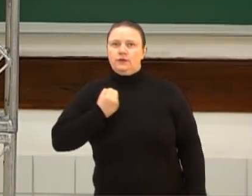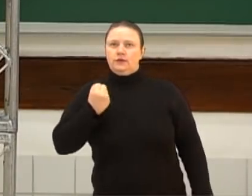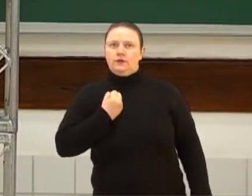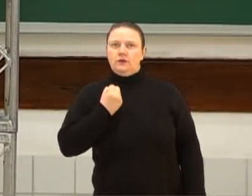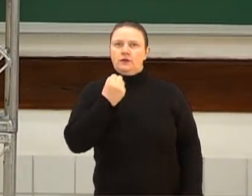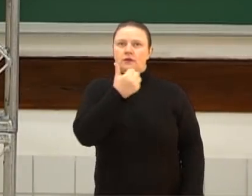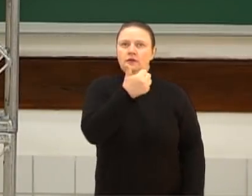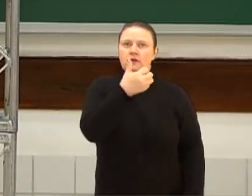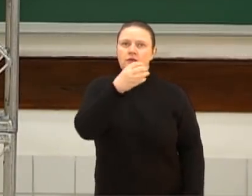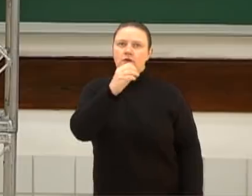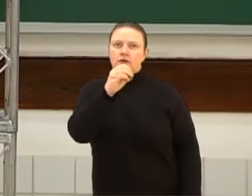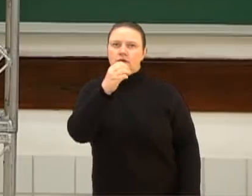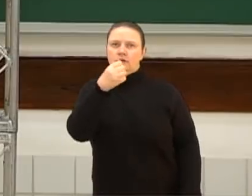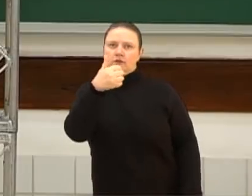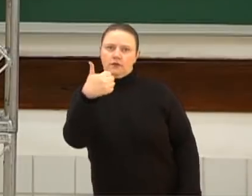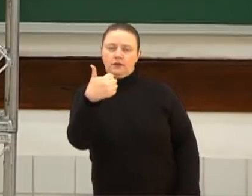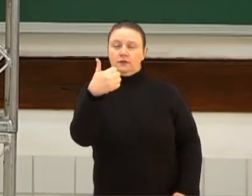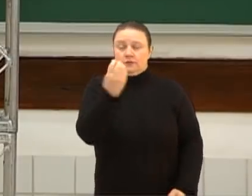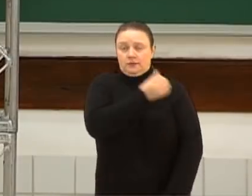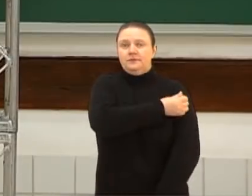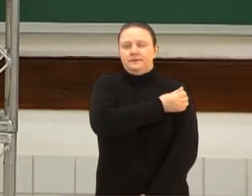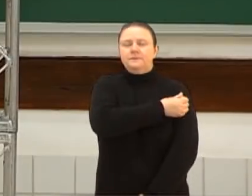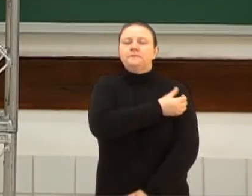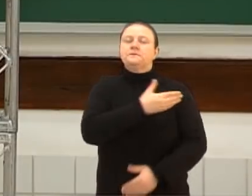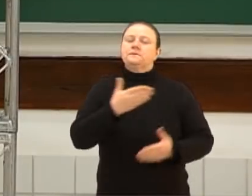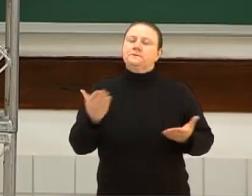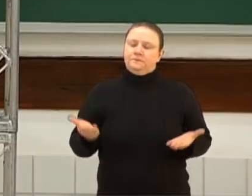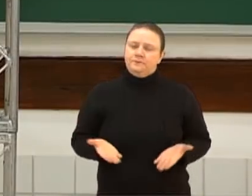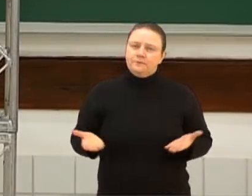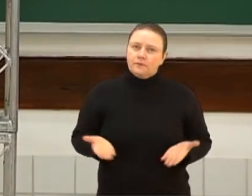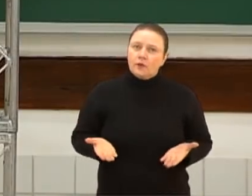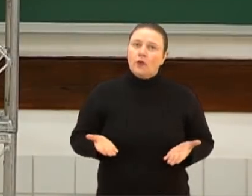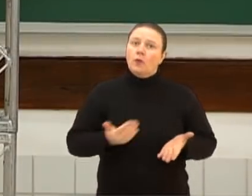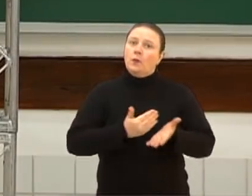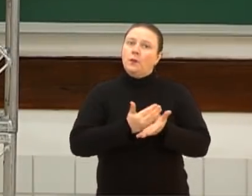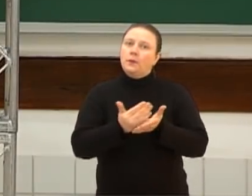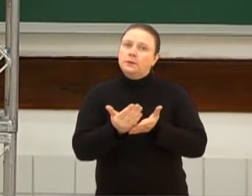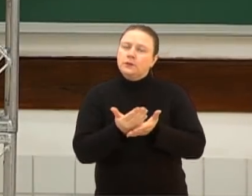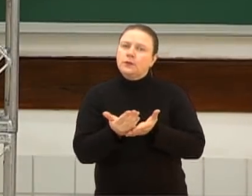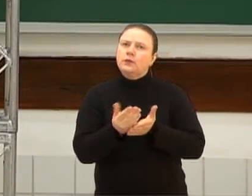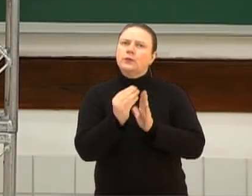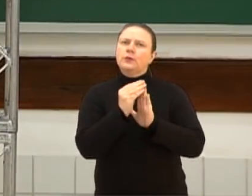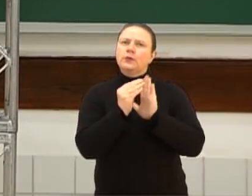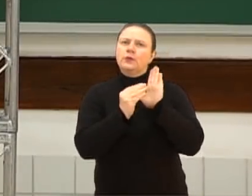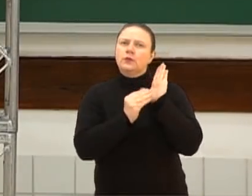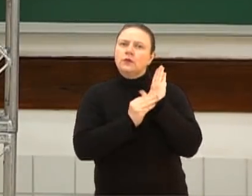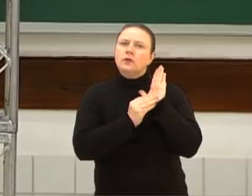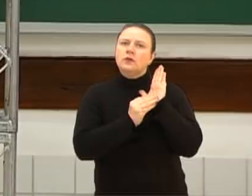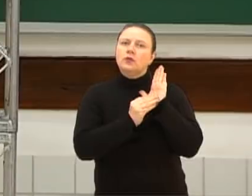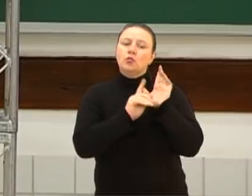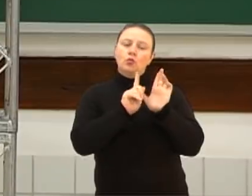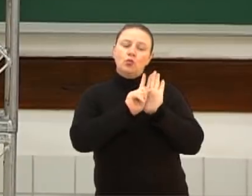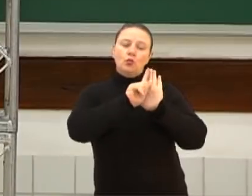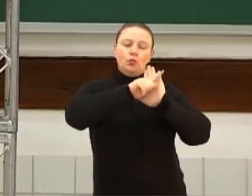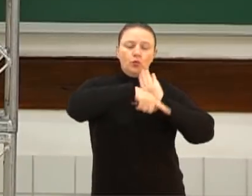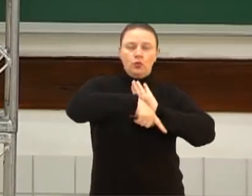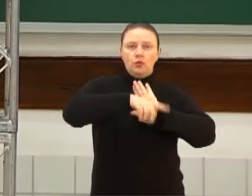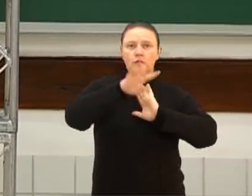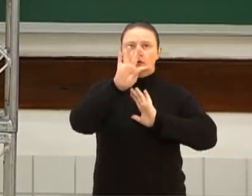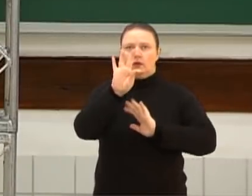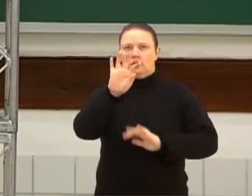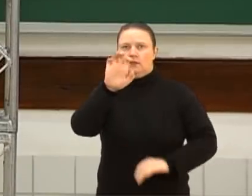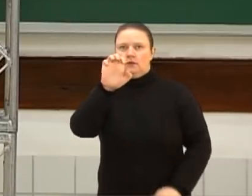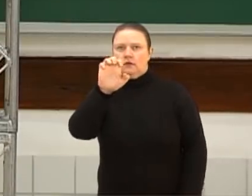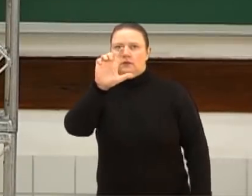Língua Portuguesa do sexto ano, ok? Então vamos trabalhar hoje com o gênero tela. Mas antes de trabalharmos o